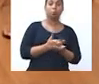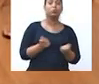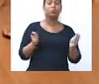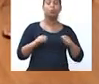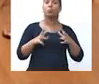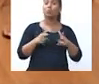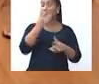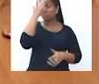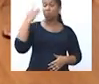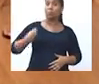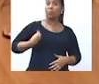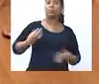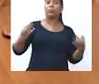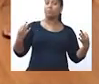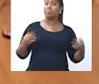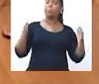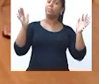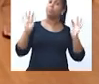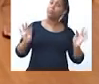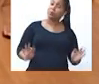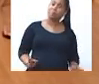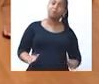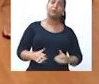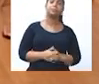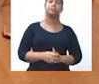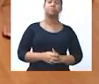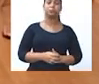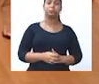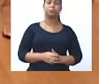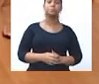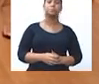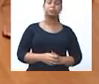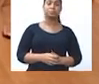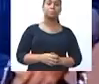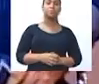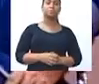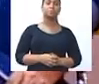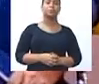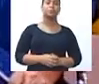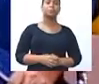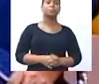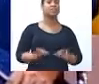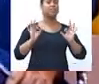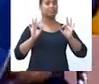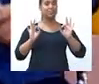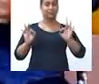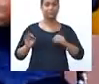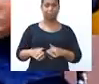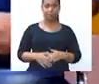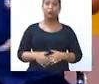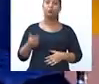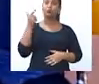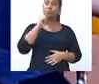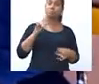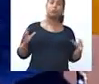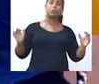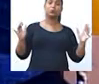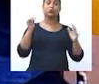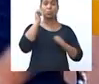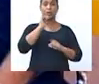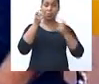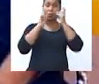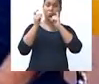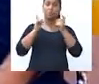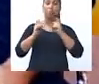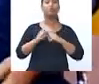puder para uma vida mais plena, mais feliz, mais emancipada. Legal. Belo programa, né, Matheus? Exatamente. Conseguimos reunir as nossas